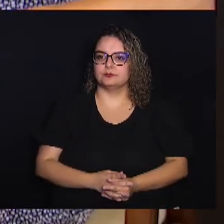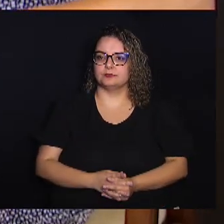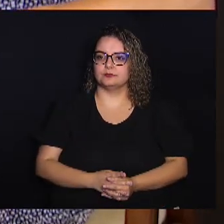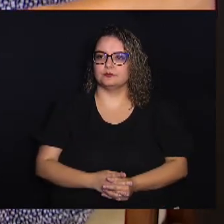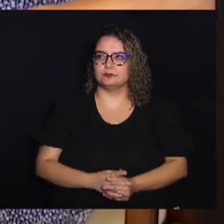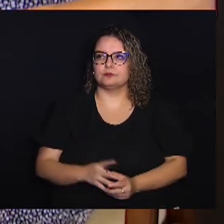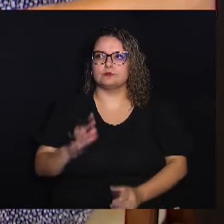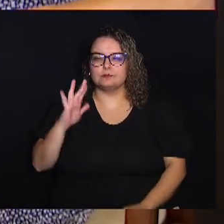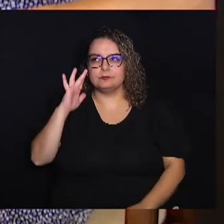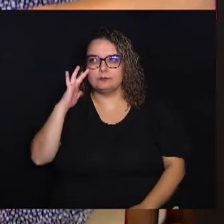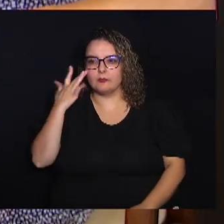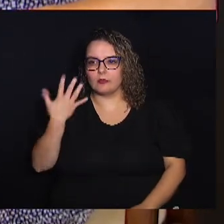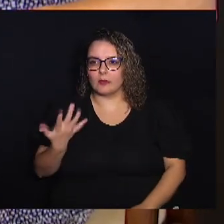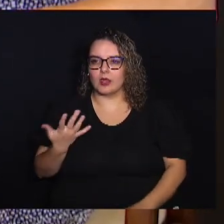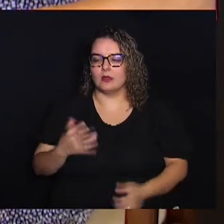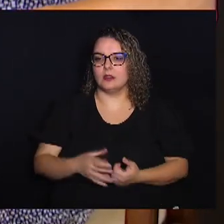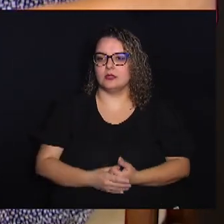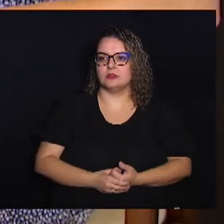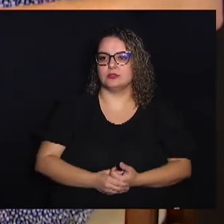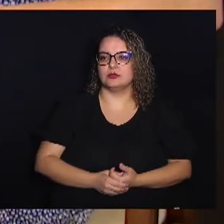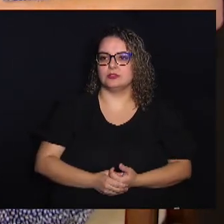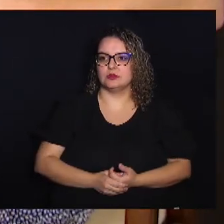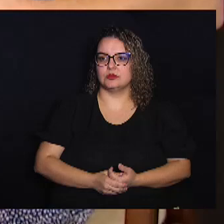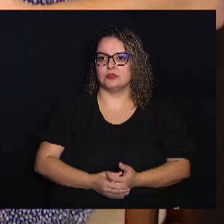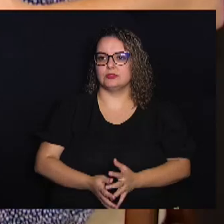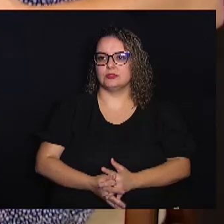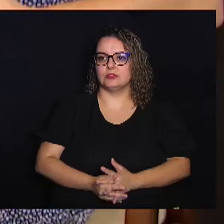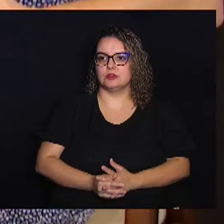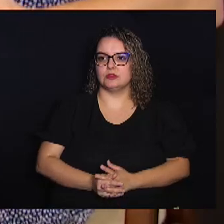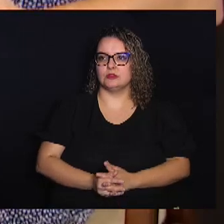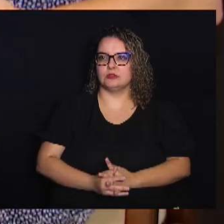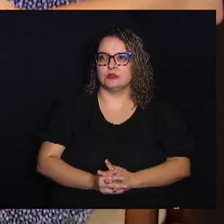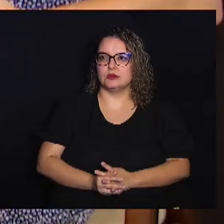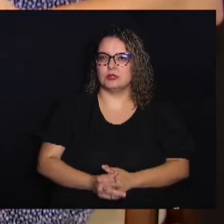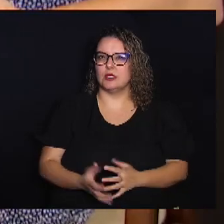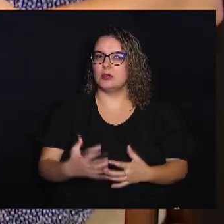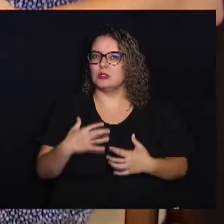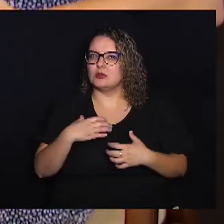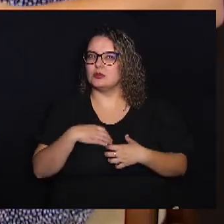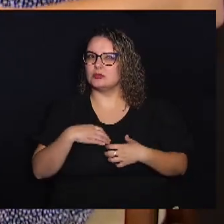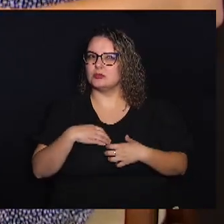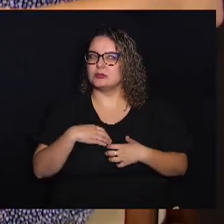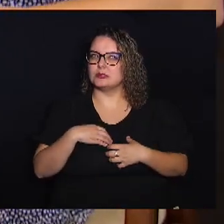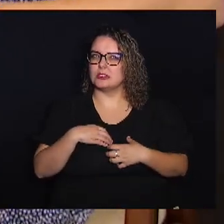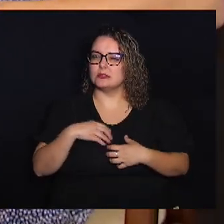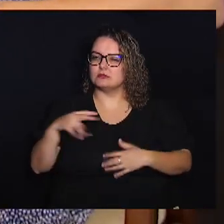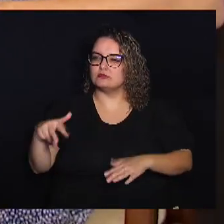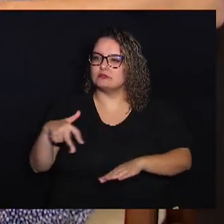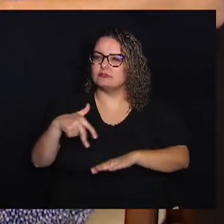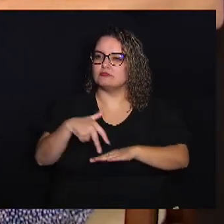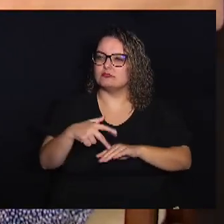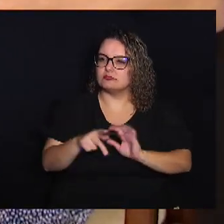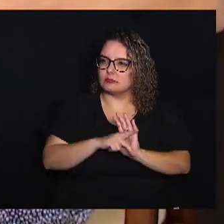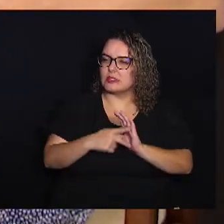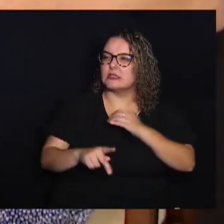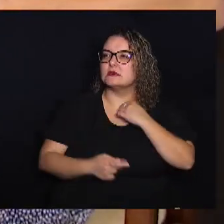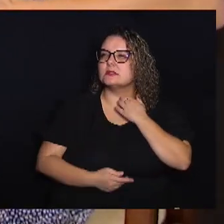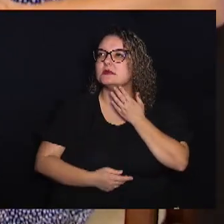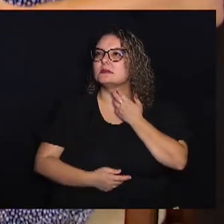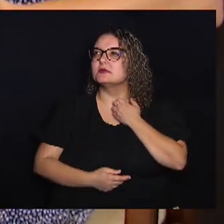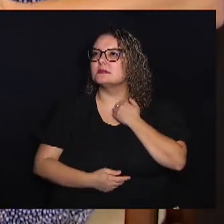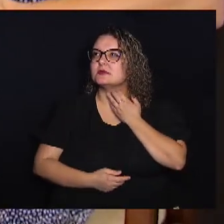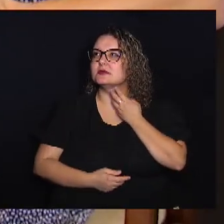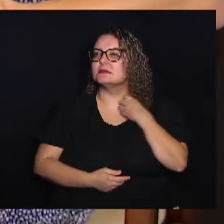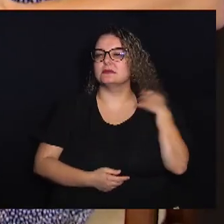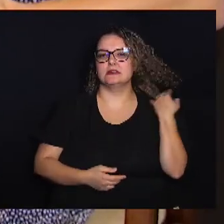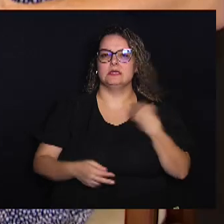Eu acho que é um jeito de estar em cena que tem uma